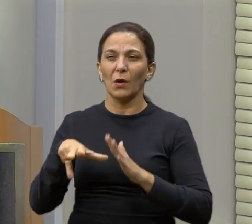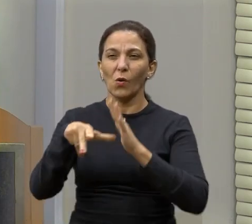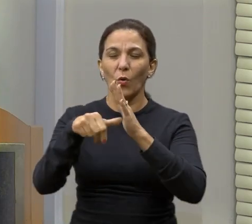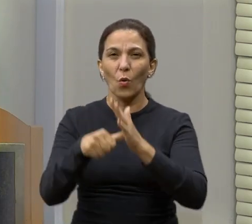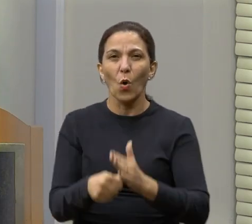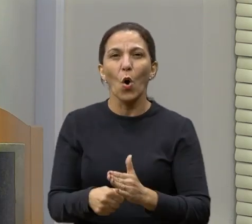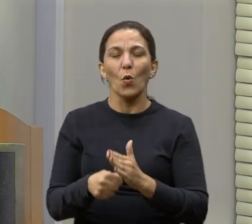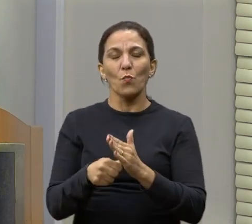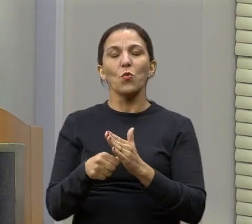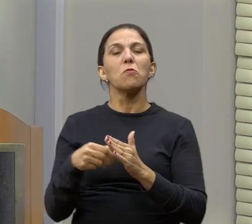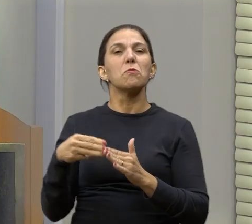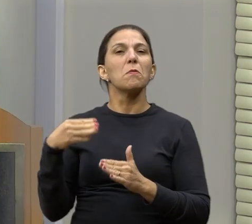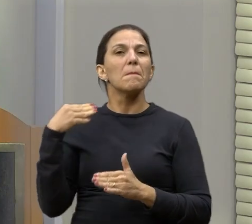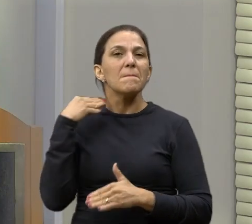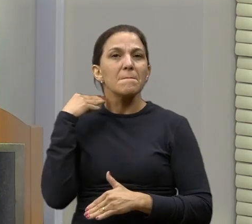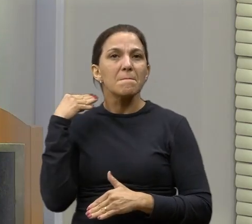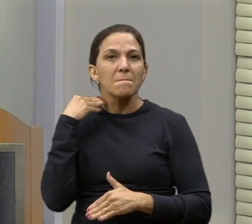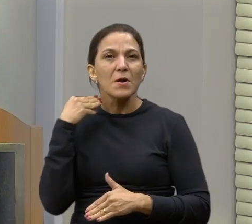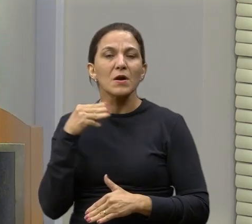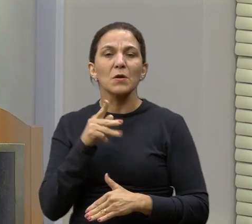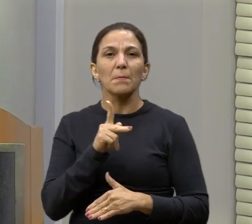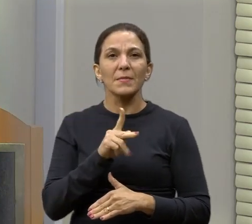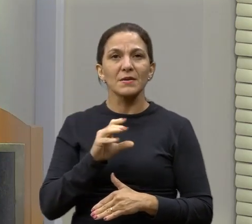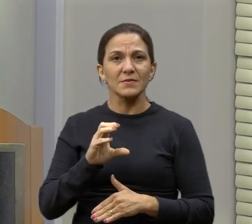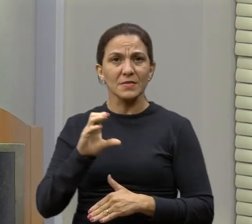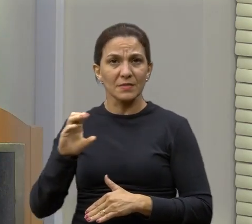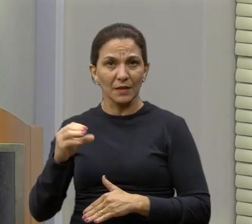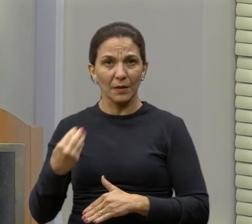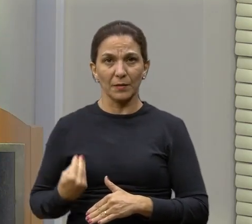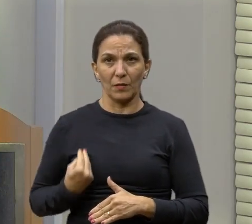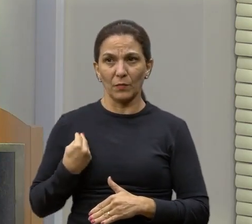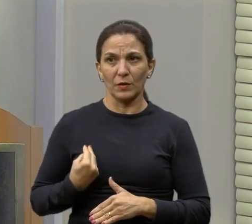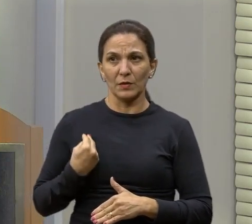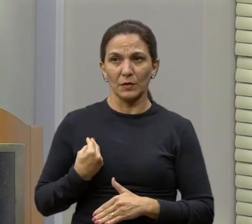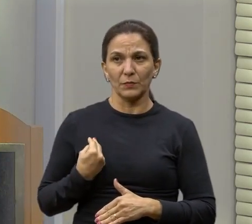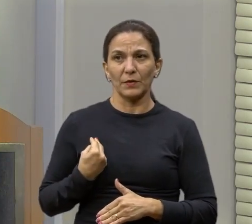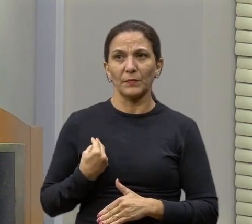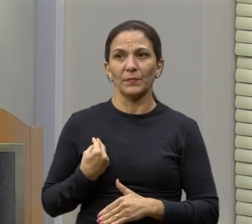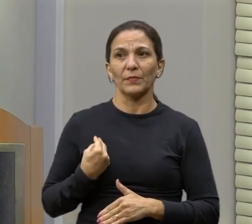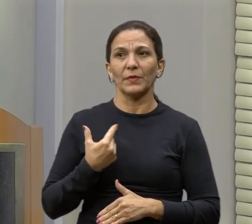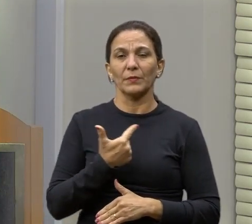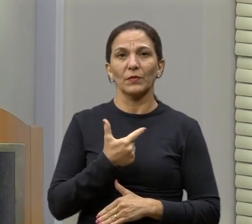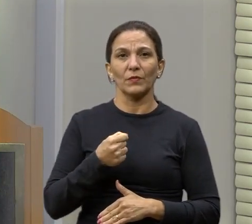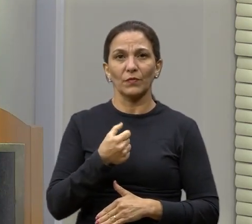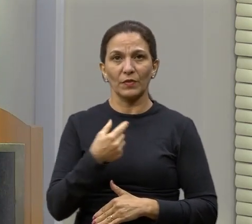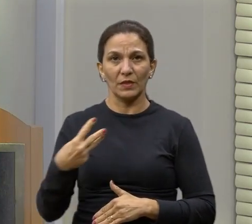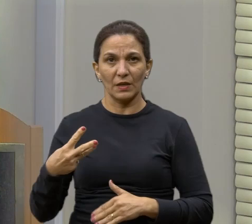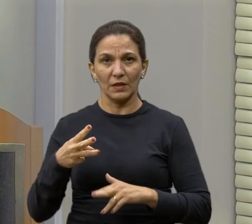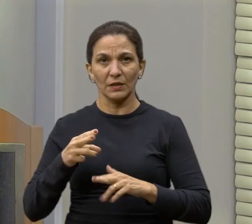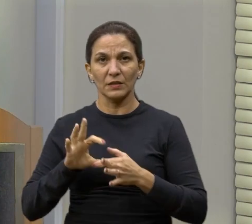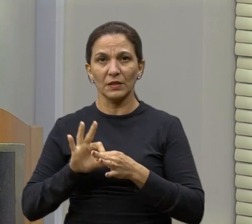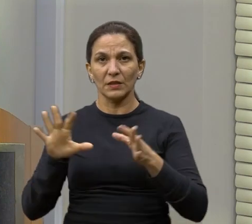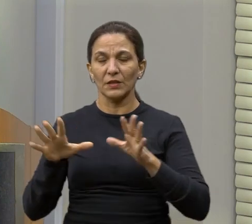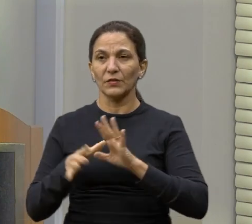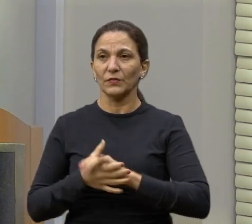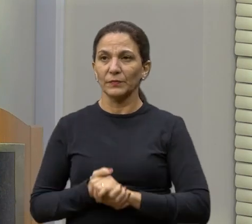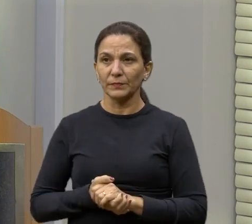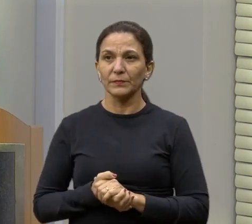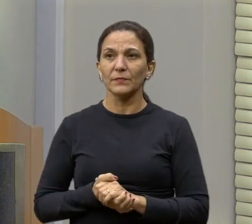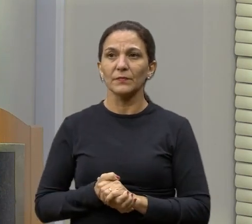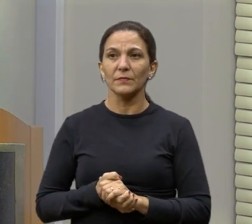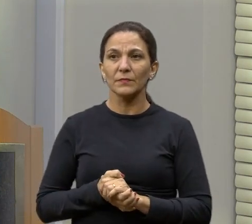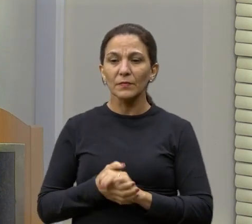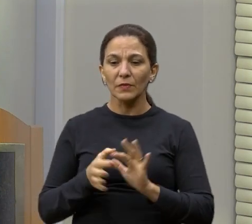caixas eletrônicos, alto escalão do PCC, liberado no final de 23. Planos para atentar contra diversas